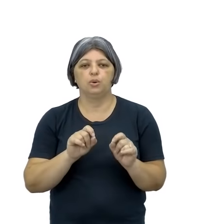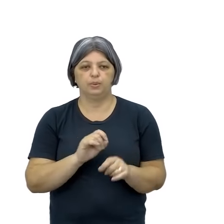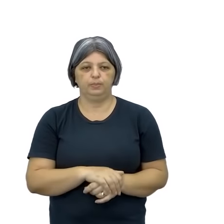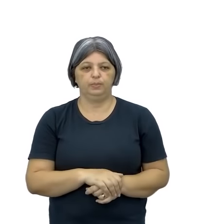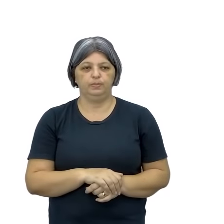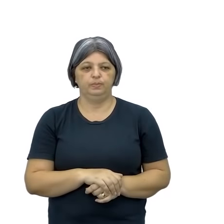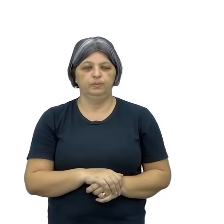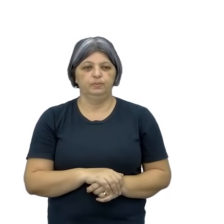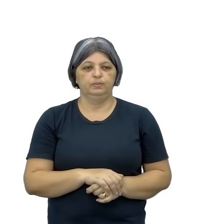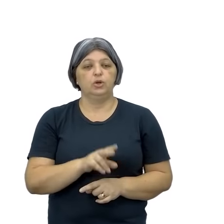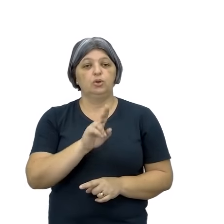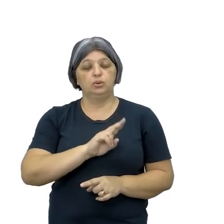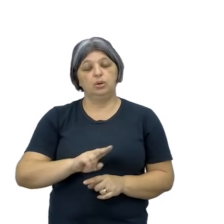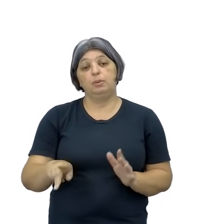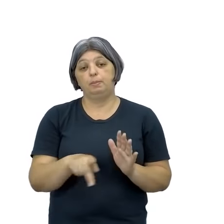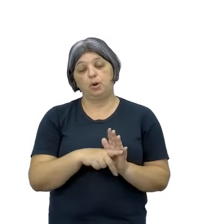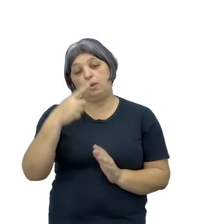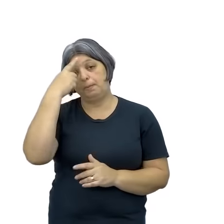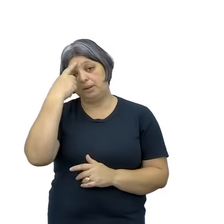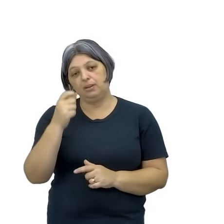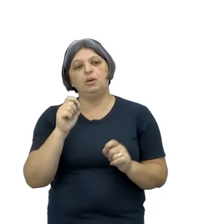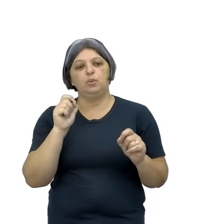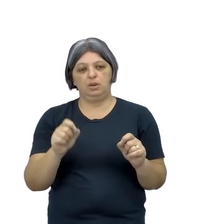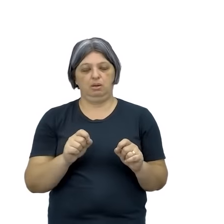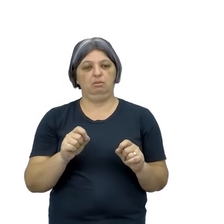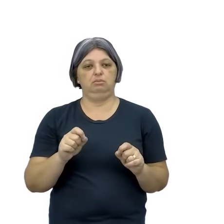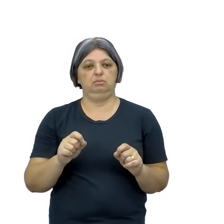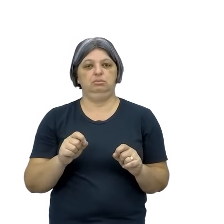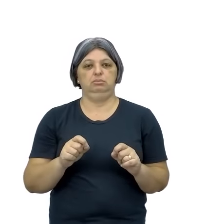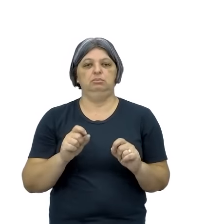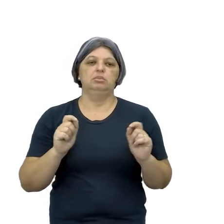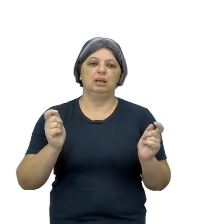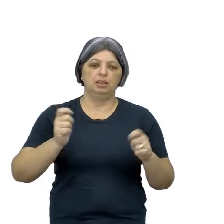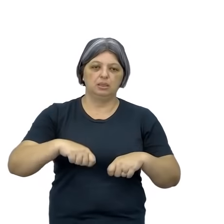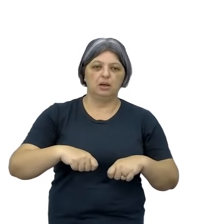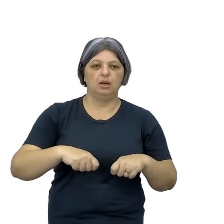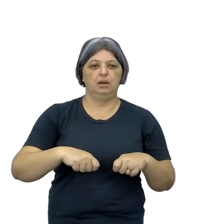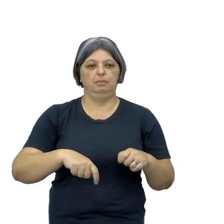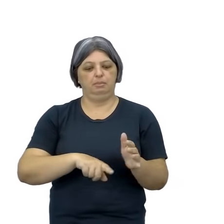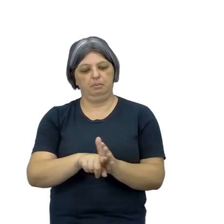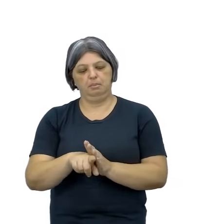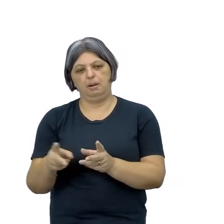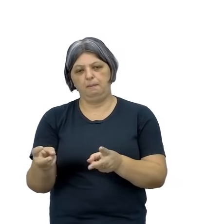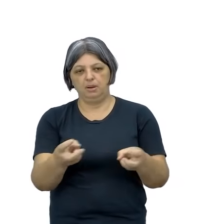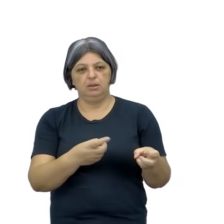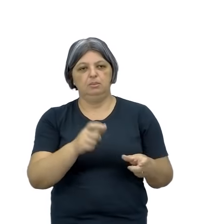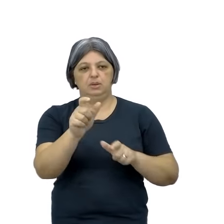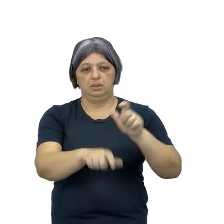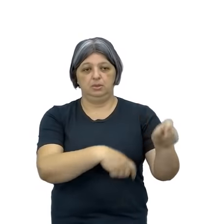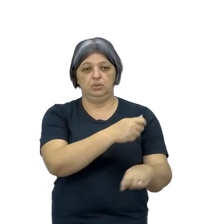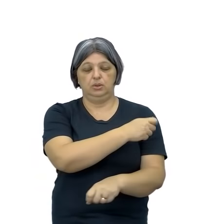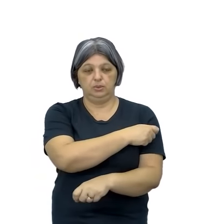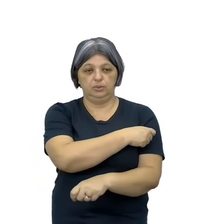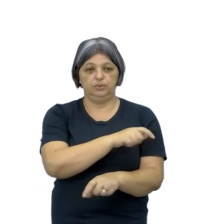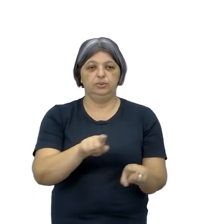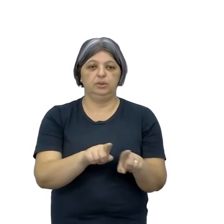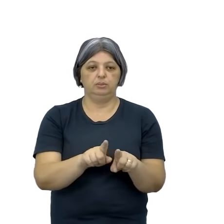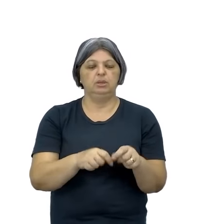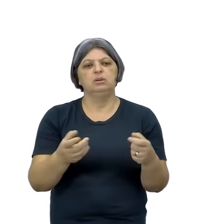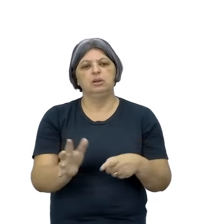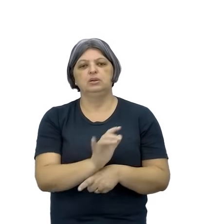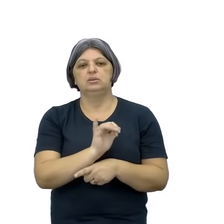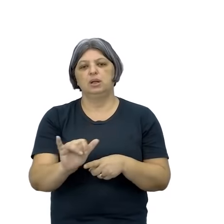ela faz aí uma ideia de uma prevenção, aquilo que eu posso diagnosticar nos meus estudantes, e aí que